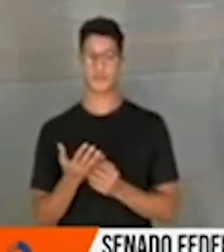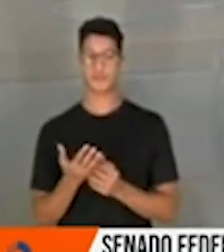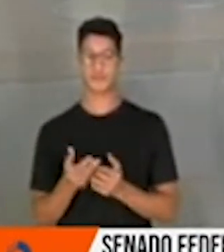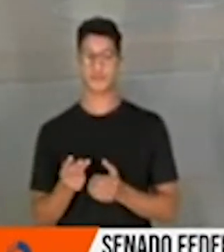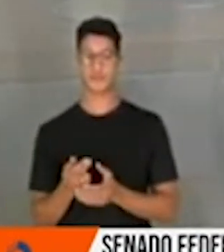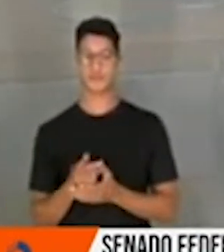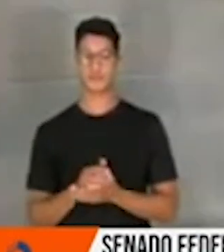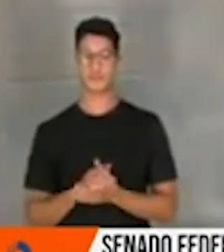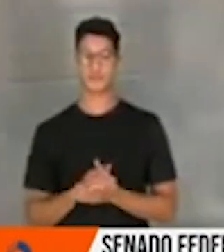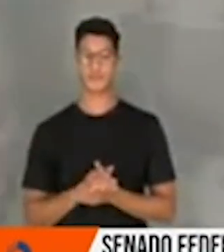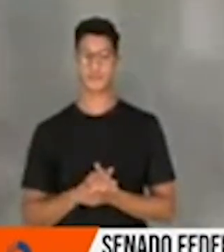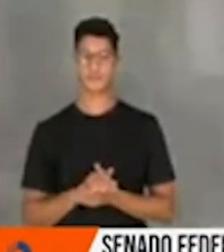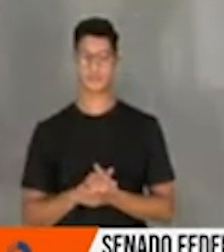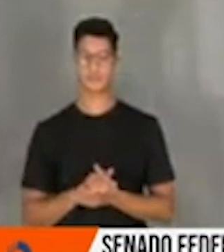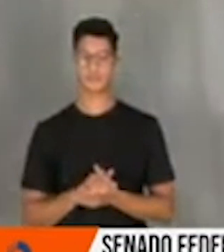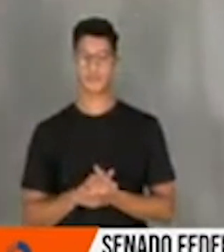Aí,